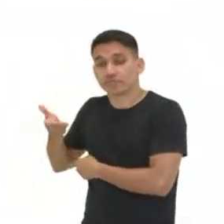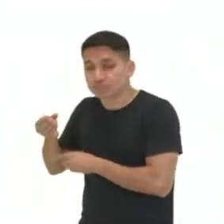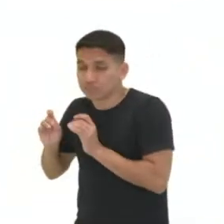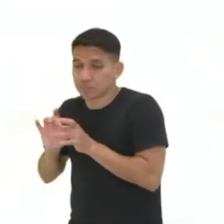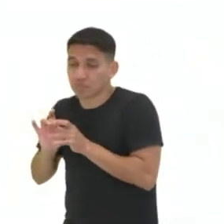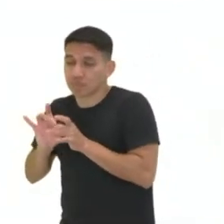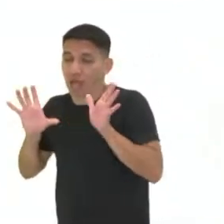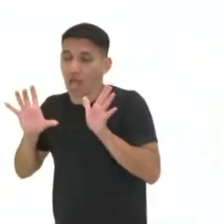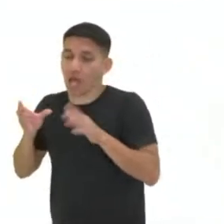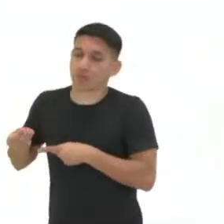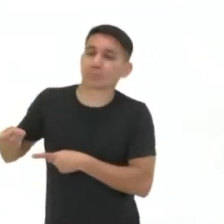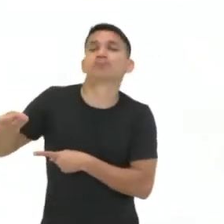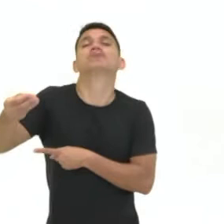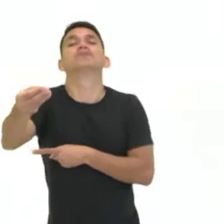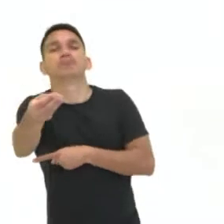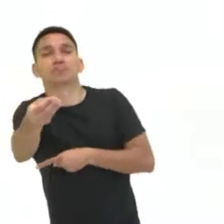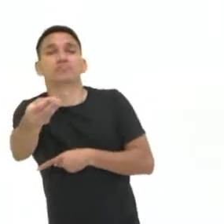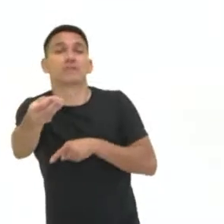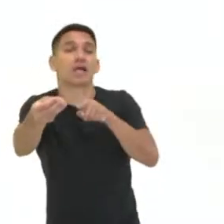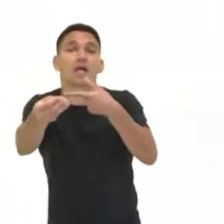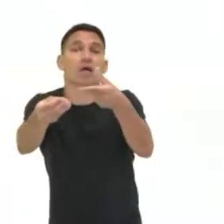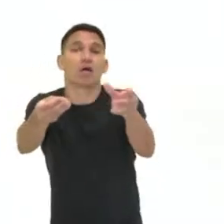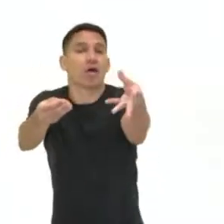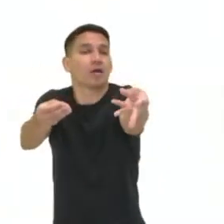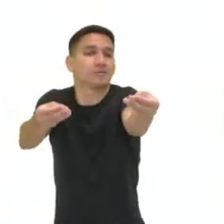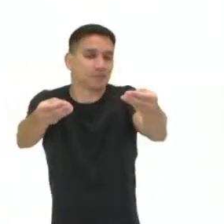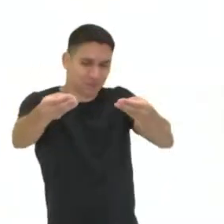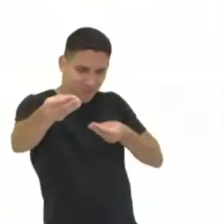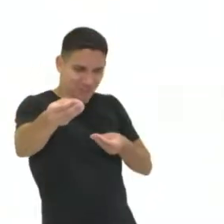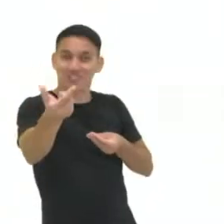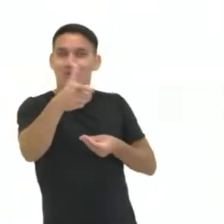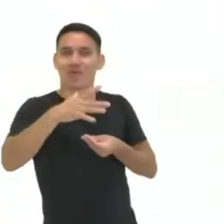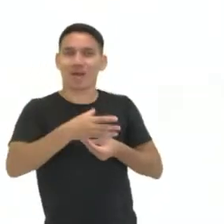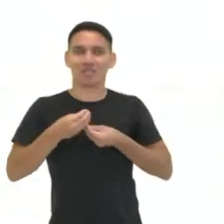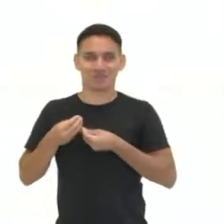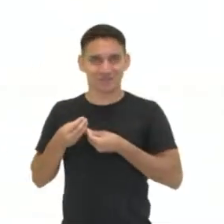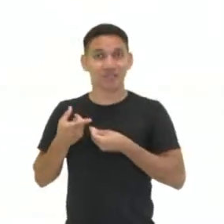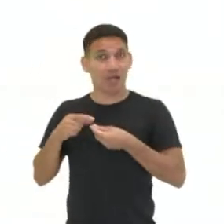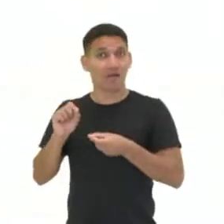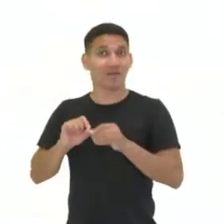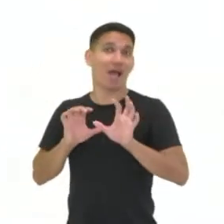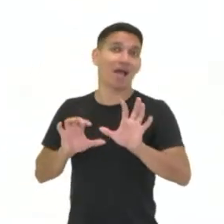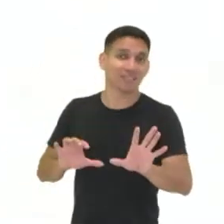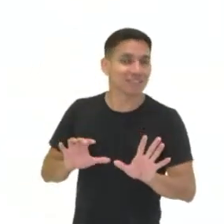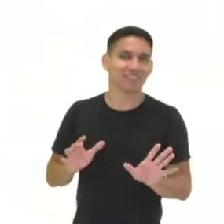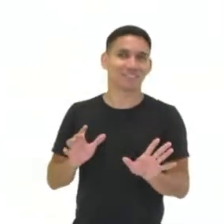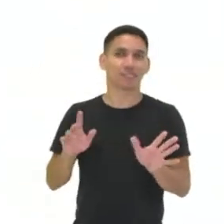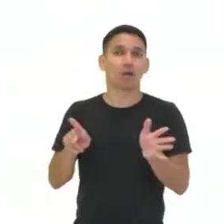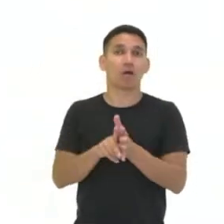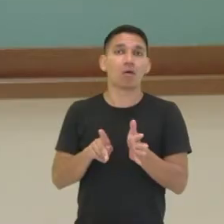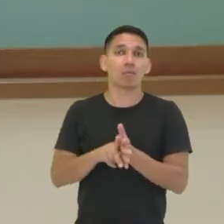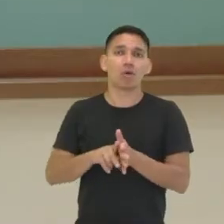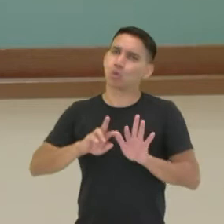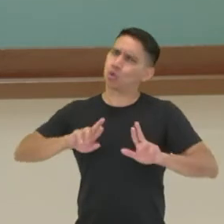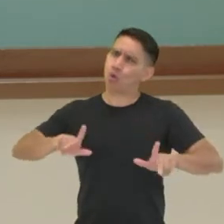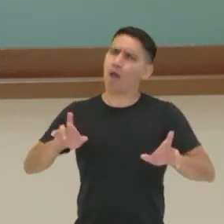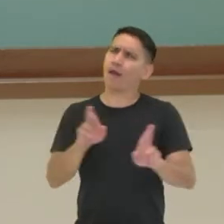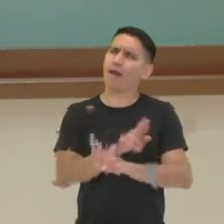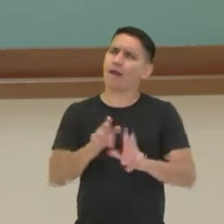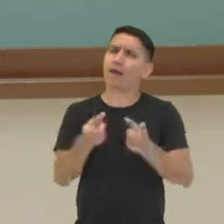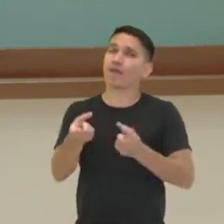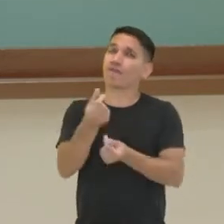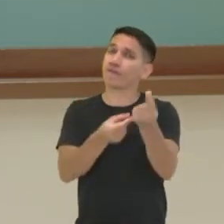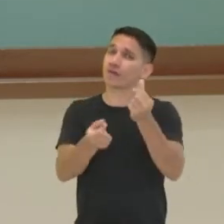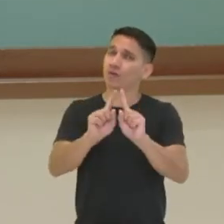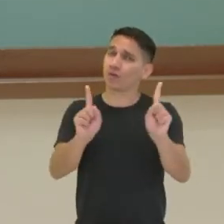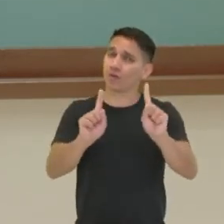mão de um determinado bem para adquirir outro. Isso é feito sem que haja troca financeira ou